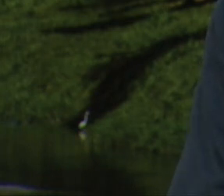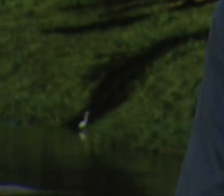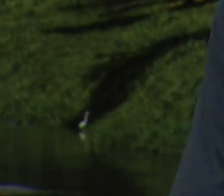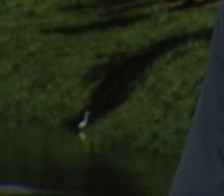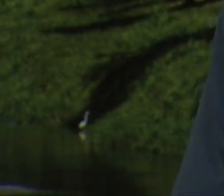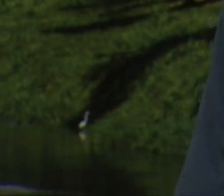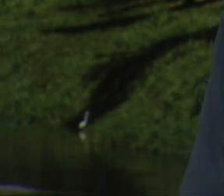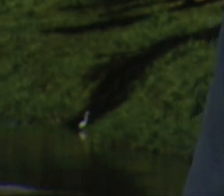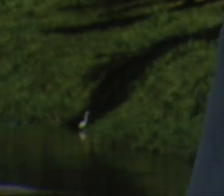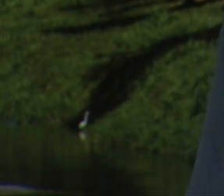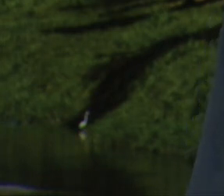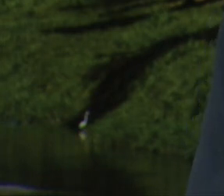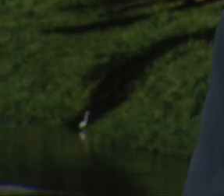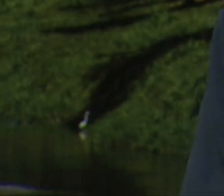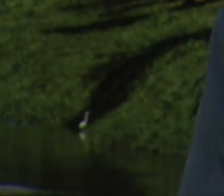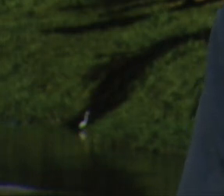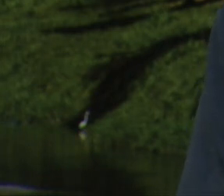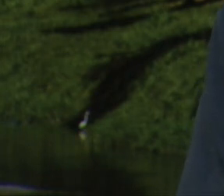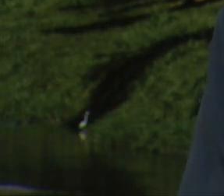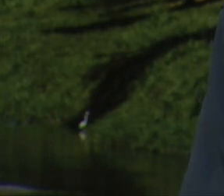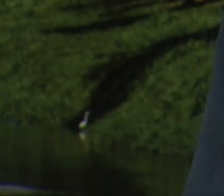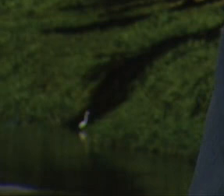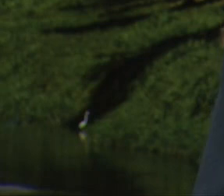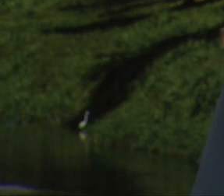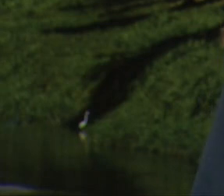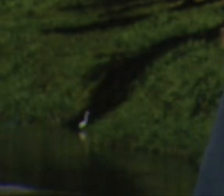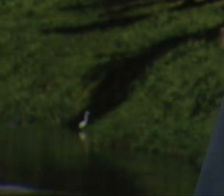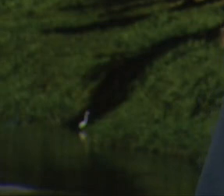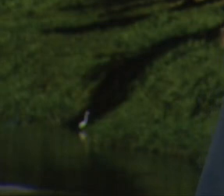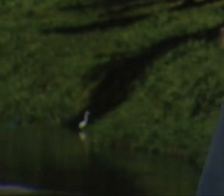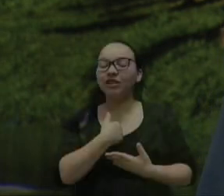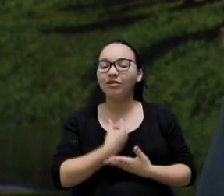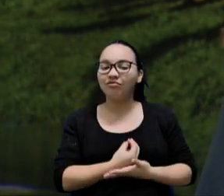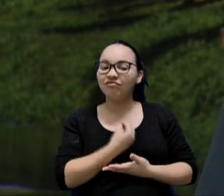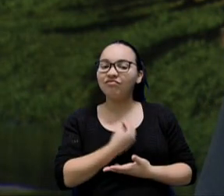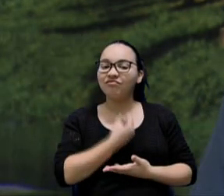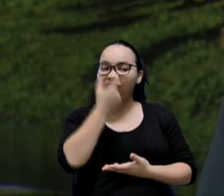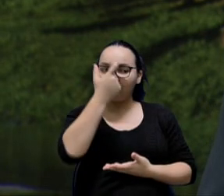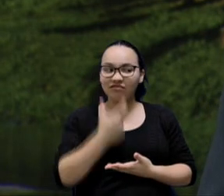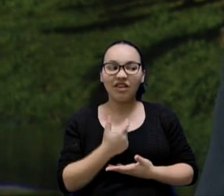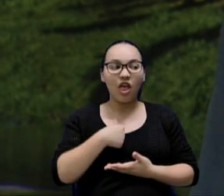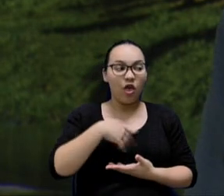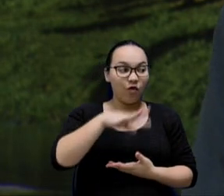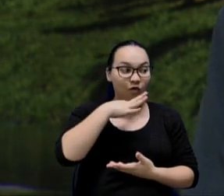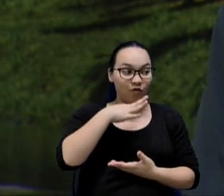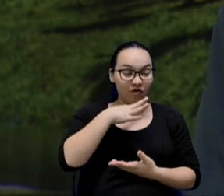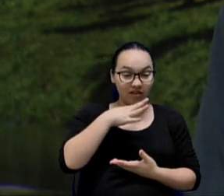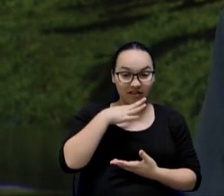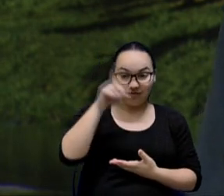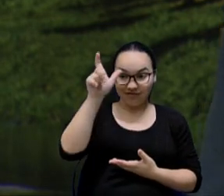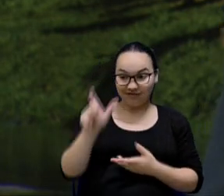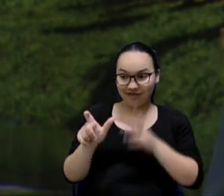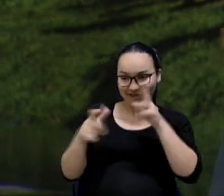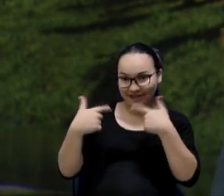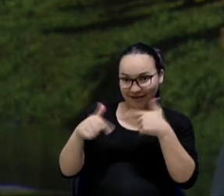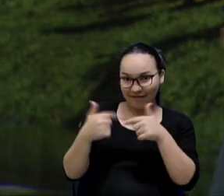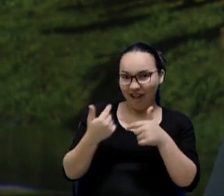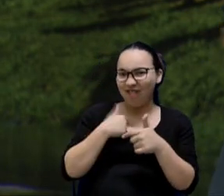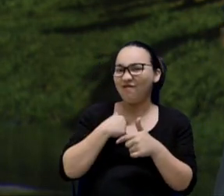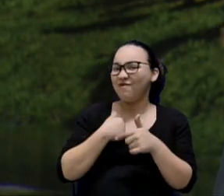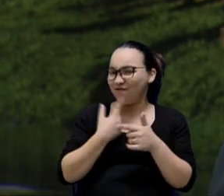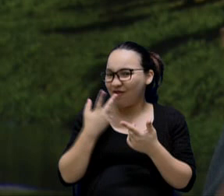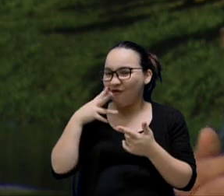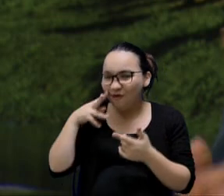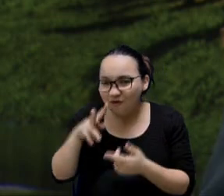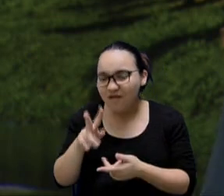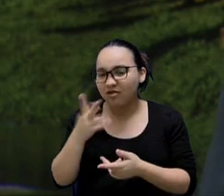qualidades do homenageado. Nesse caso, eu presenciei, doutor Osmar, eu conheci o seu trabalho, eu sou testemunha da sua